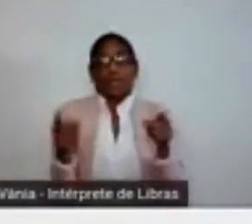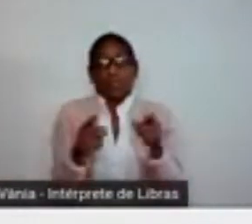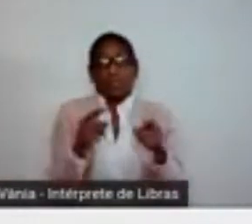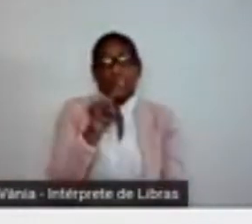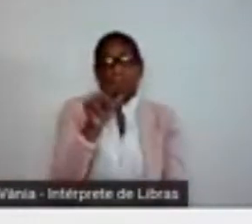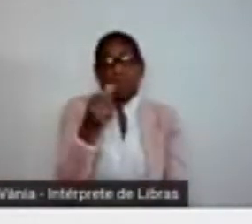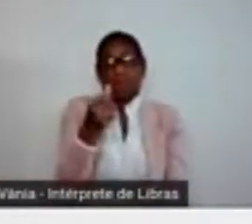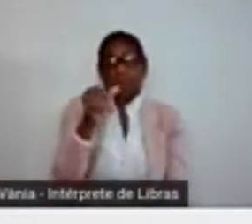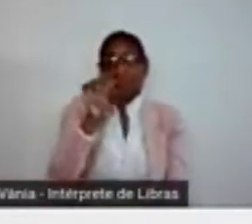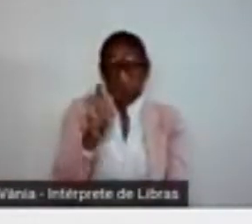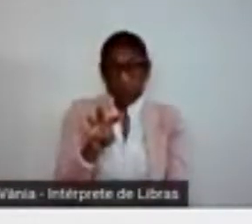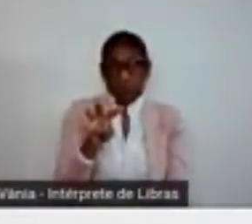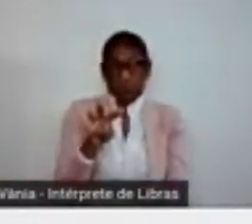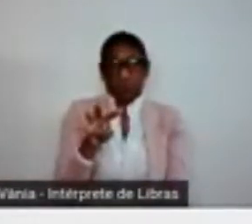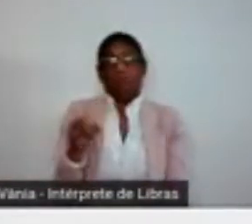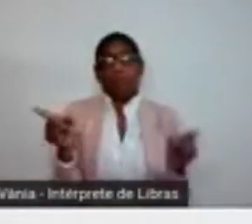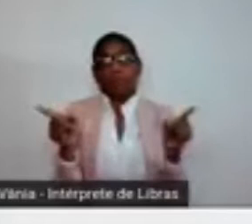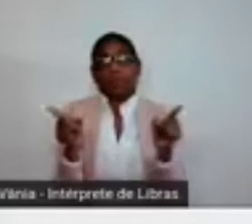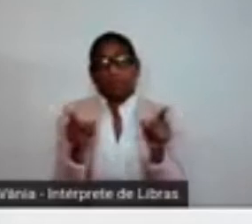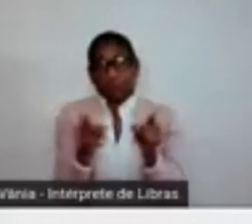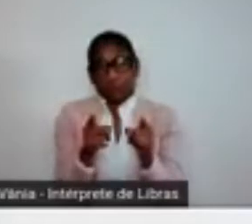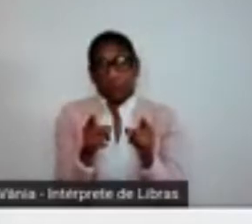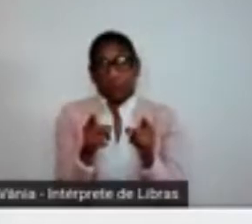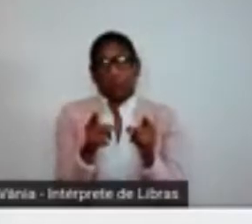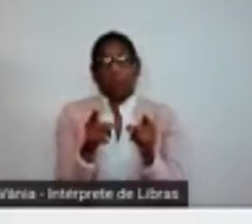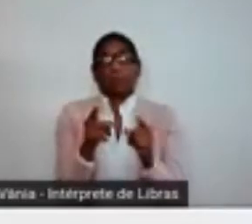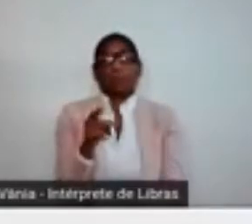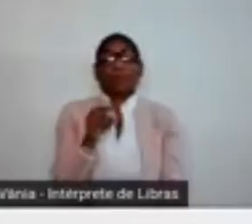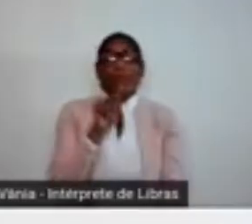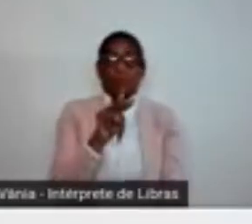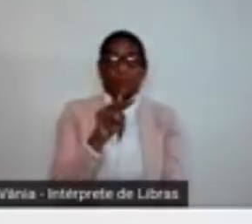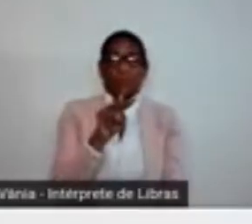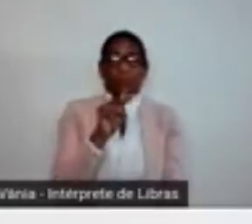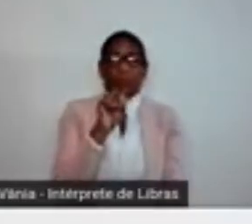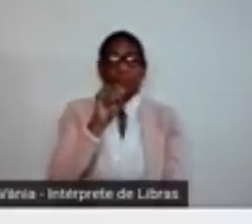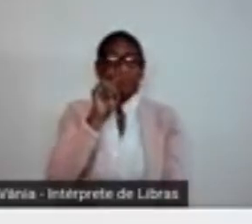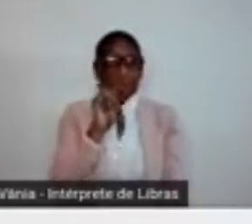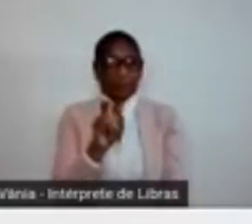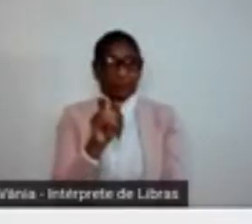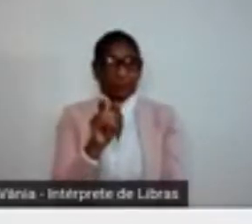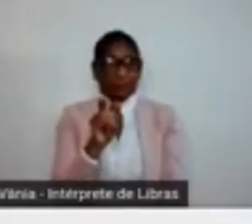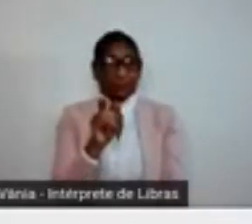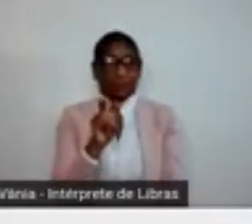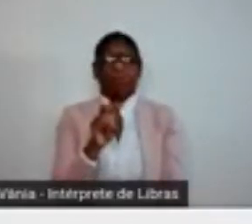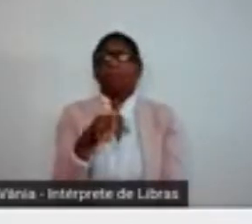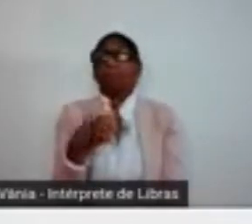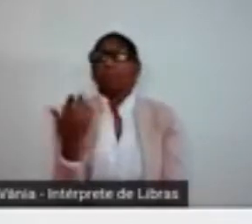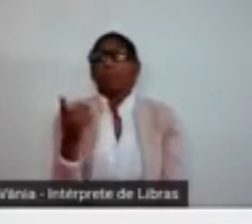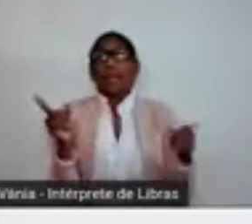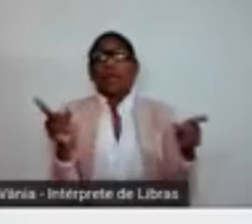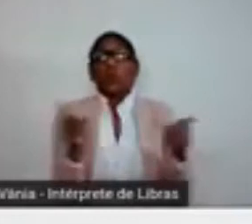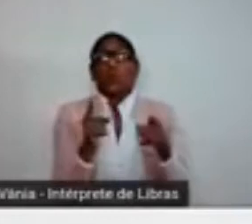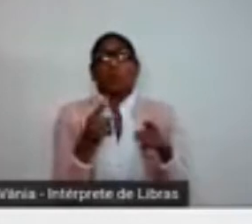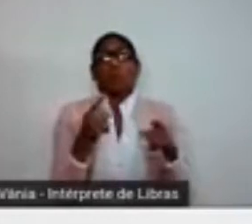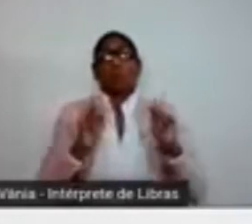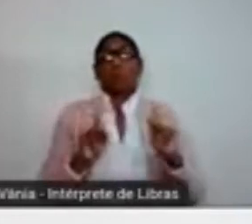264 leitos totais da região para 205. Essa redução da oferta é que causa um nível